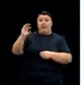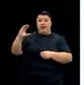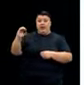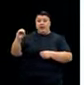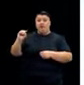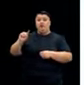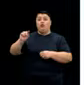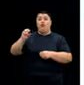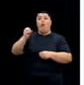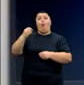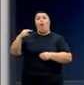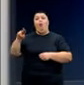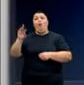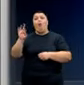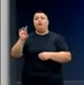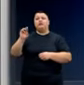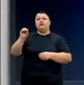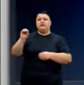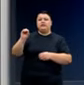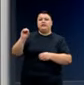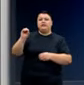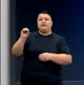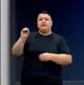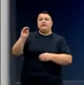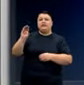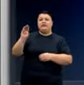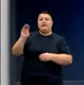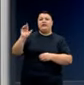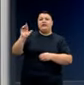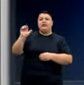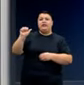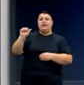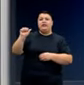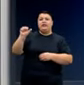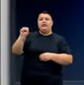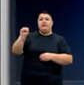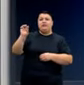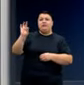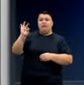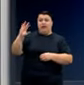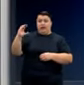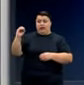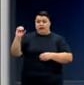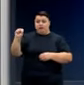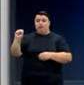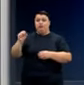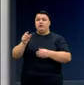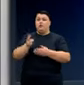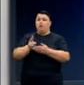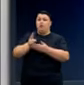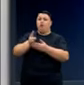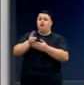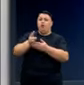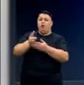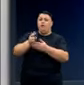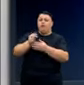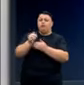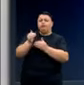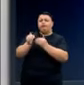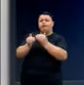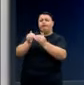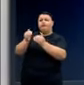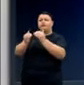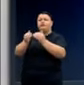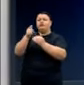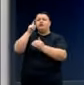Então, depois continua o processo da gástrula, né? Vai se desenvolvendo, daí a gente já consegue ver